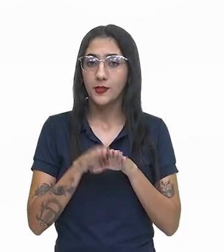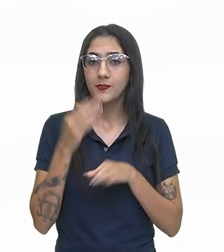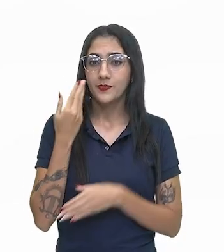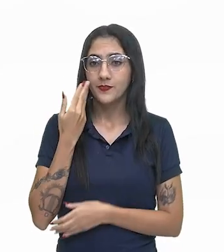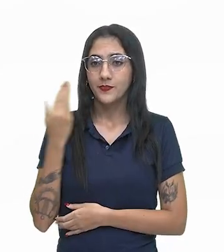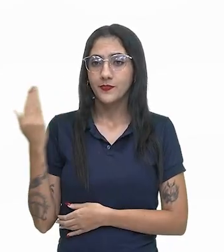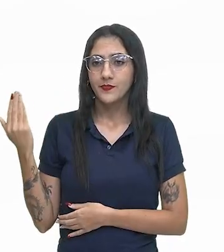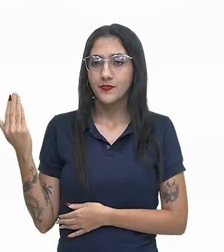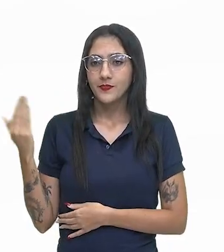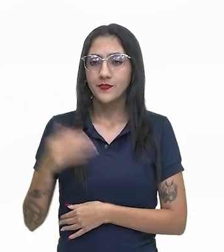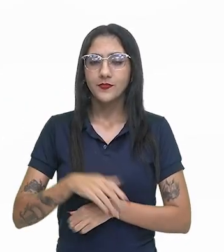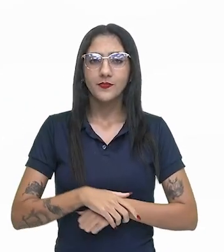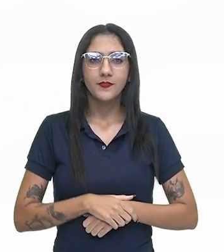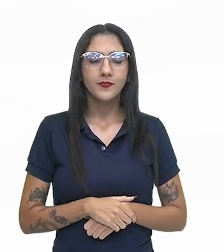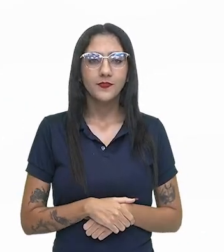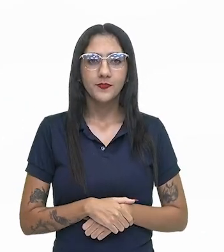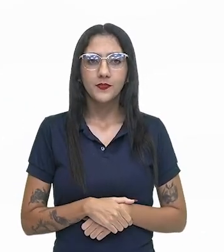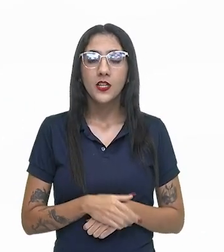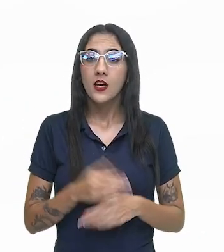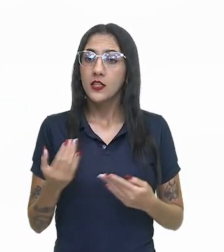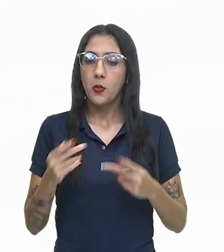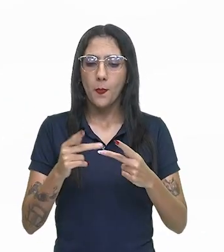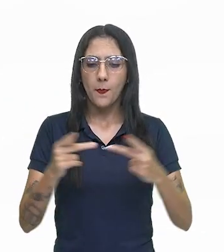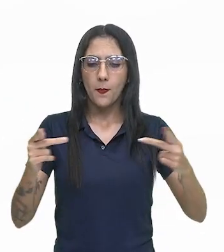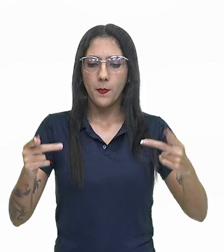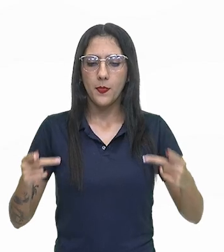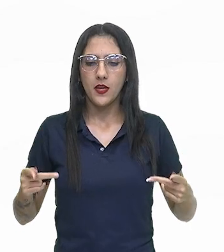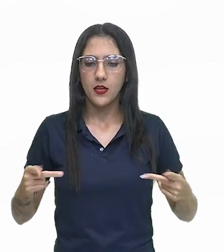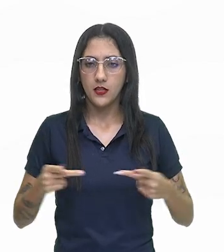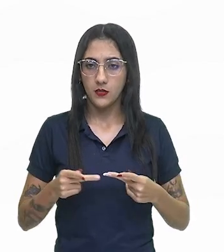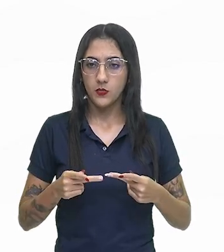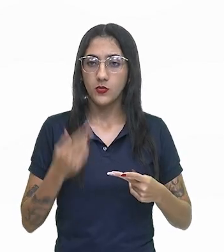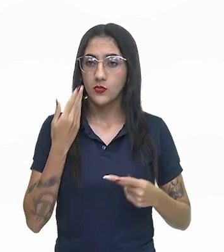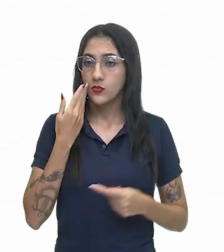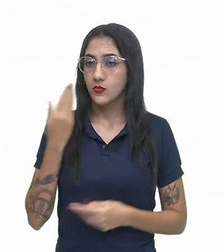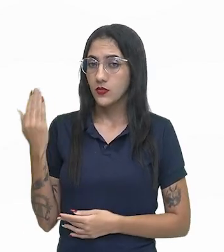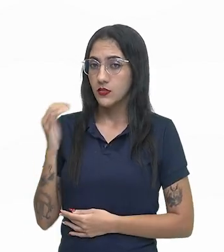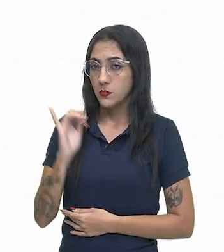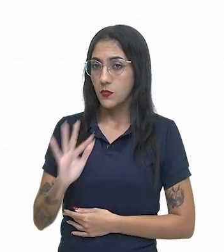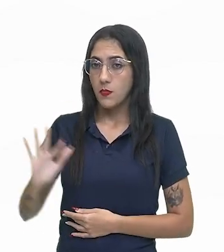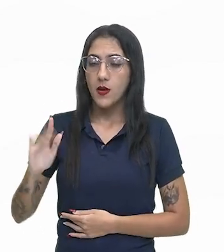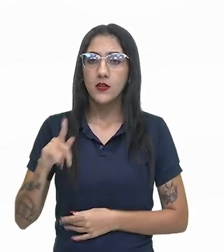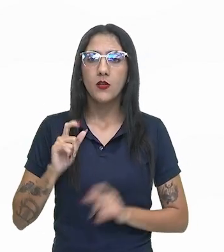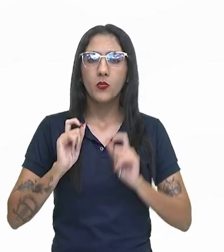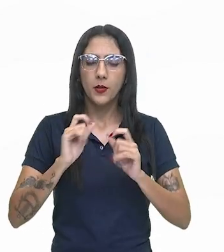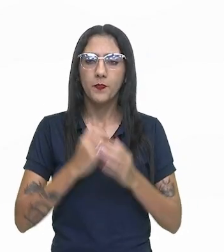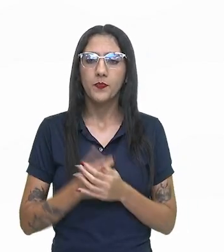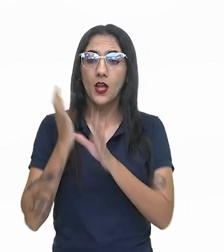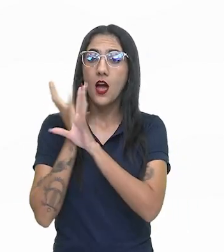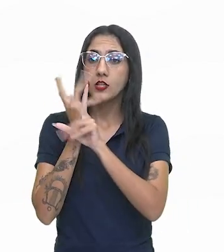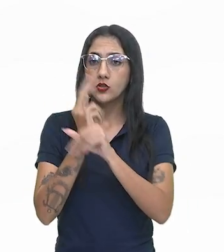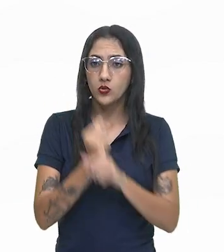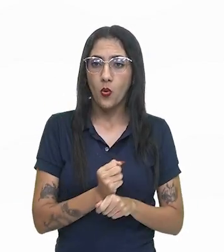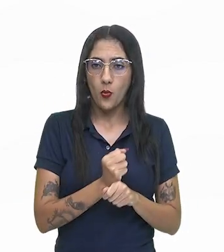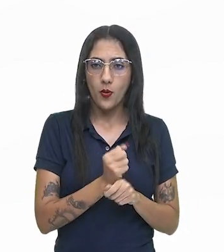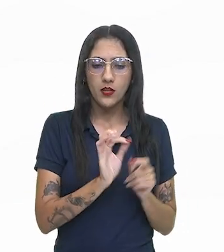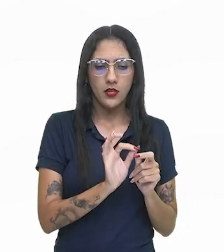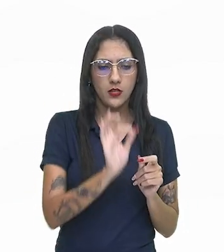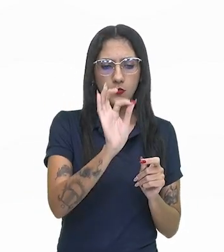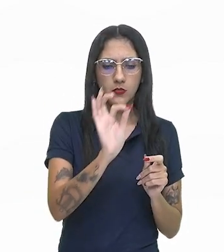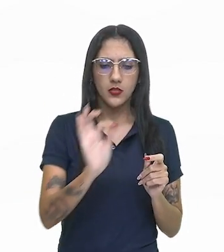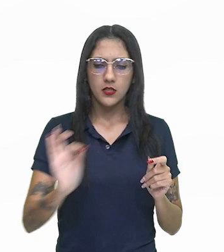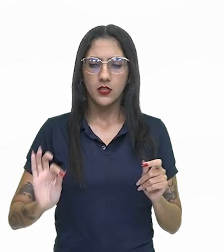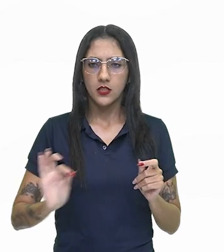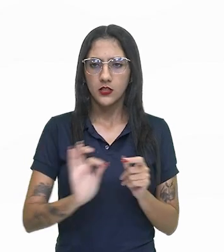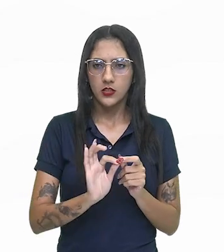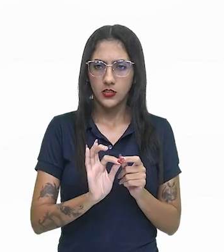comigo. Então, o perímetro de um polígono, ele vai ser a soma das medidas dos seus lados, tá? Então eu estou pegando aí